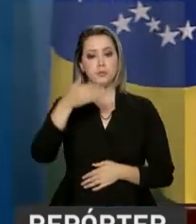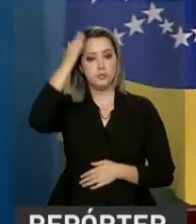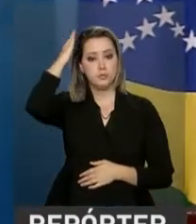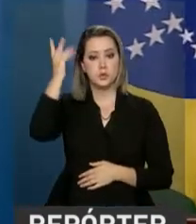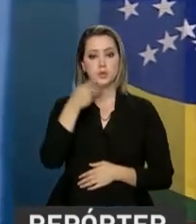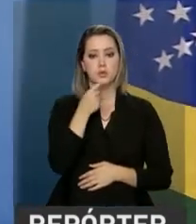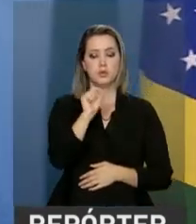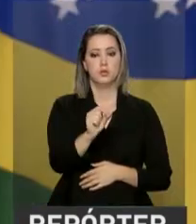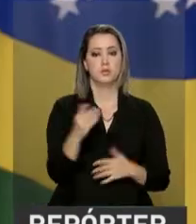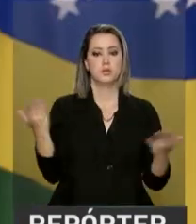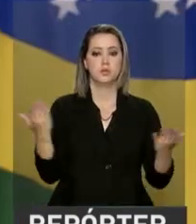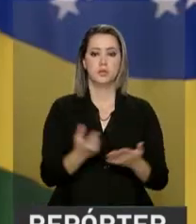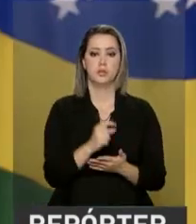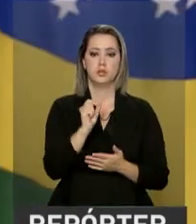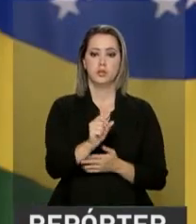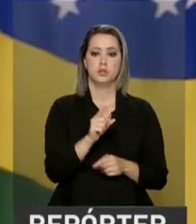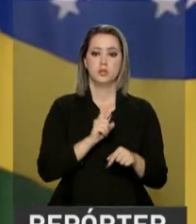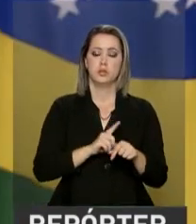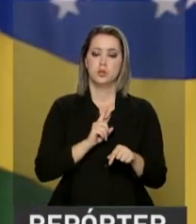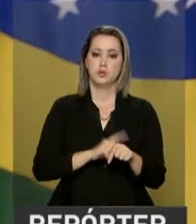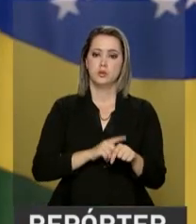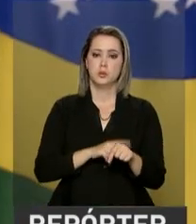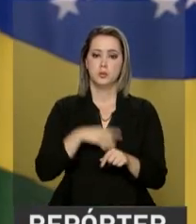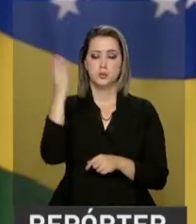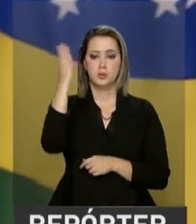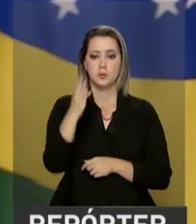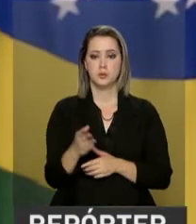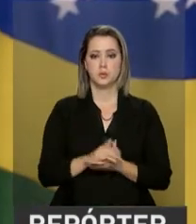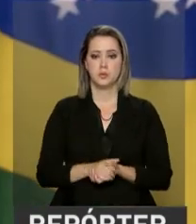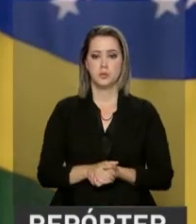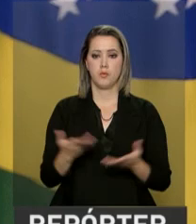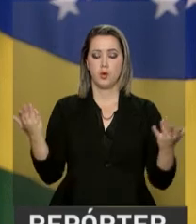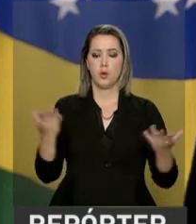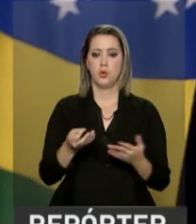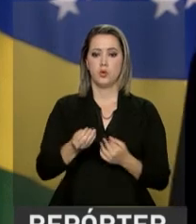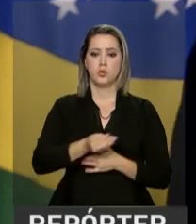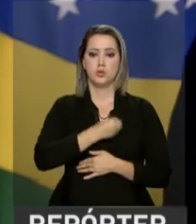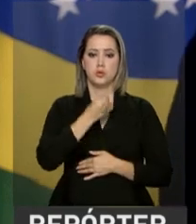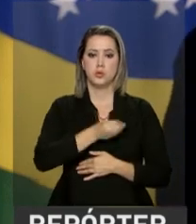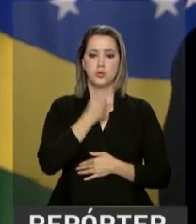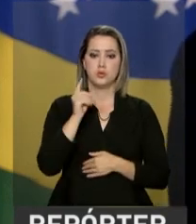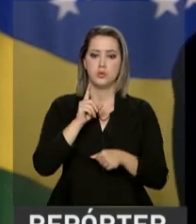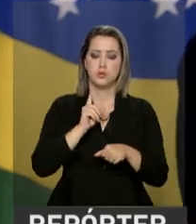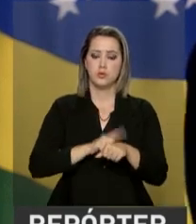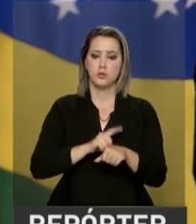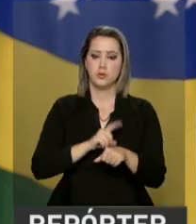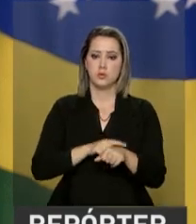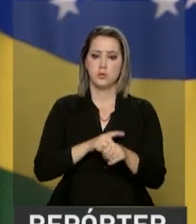falou sobre o atual momento do país. O Brasil vive hoje momentos de grande